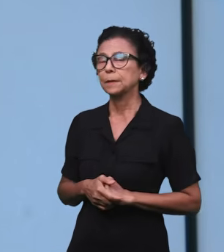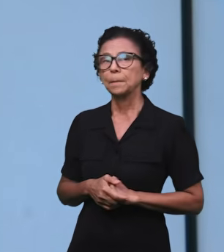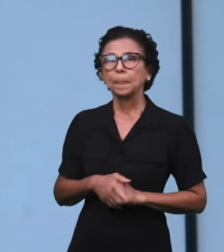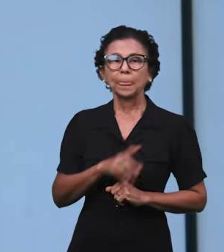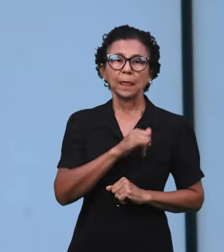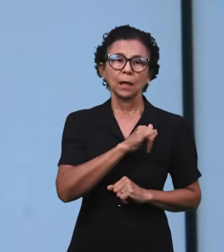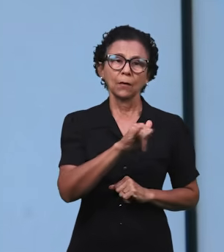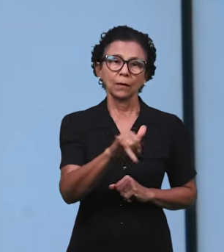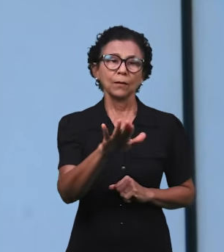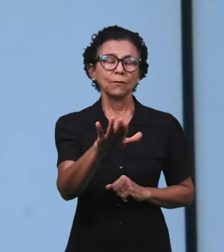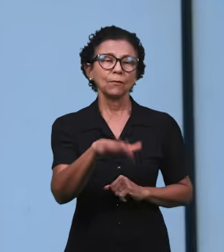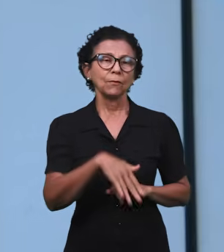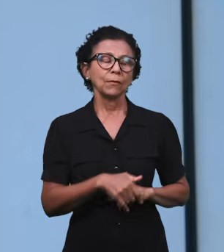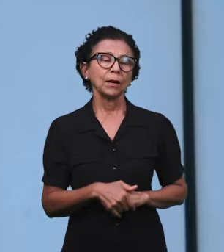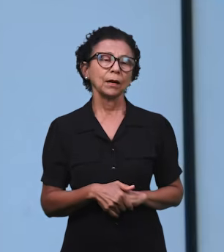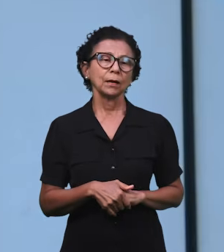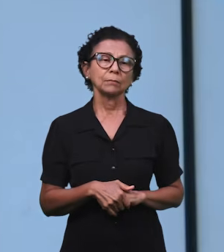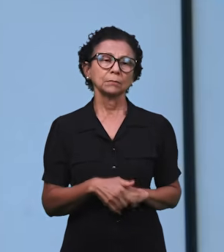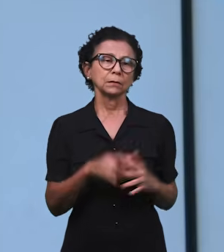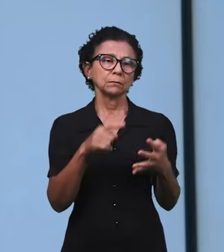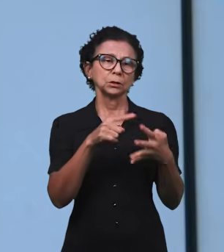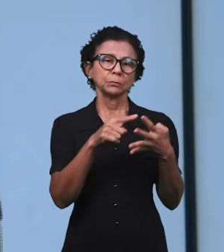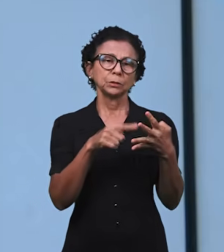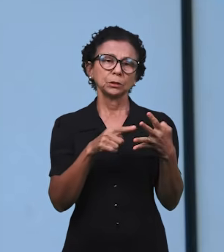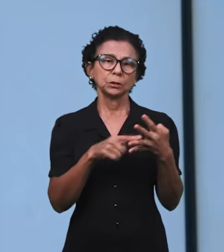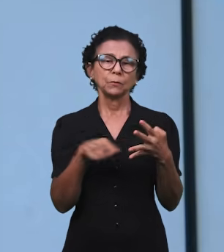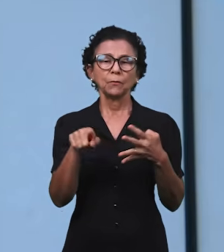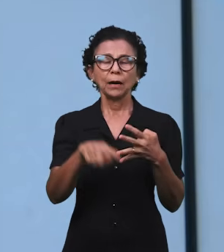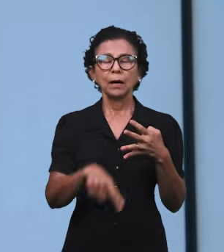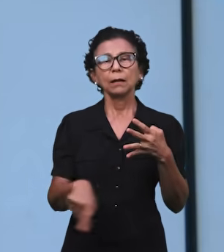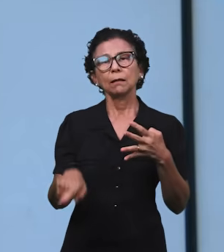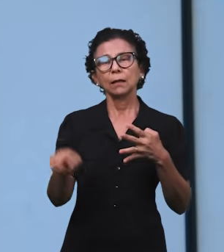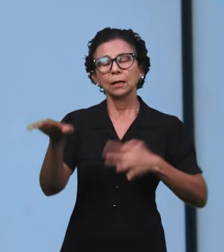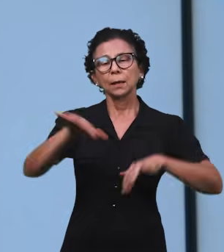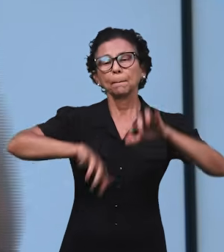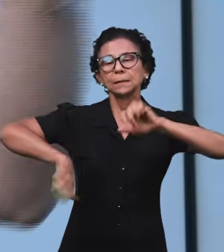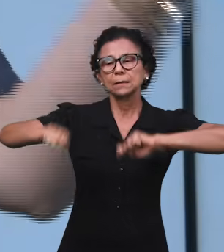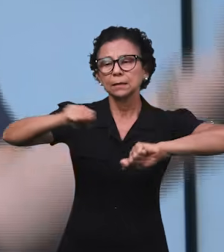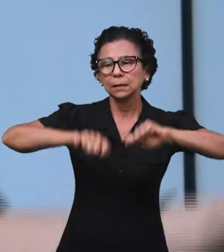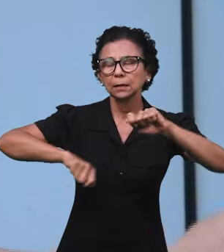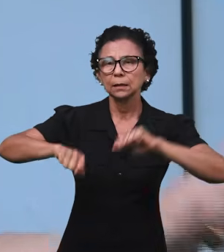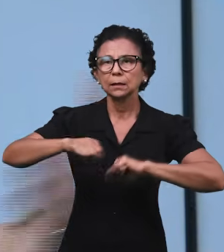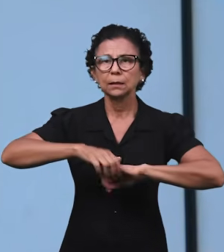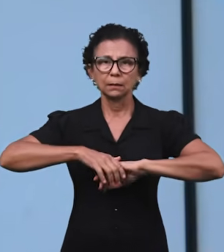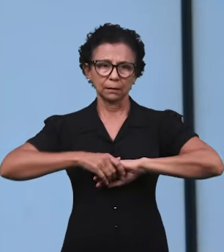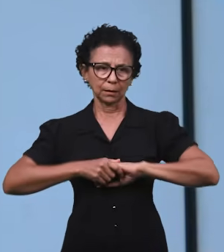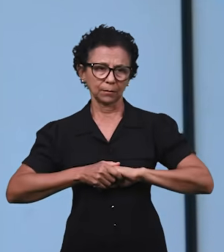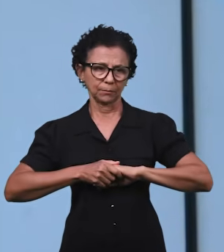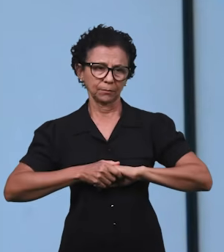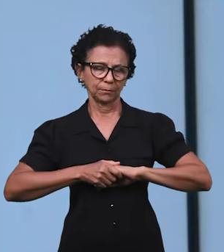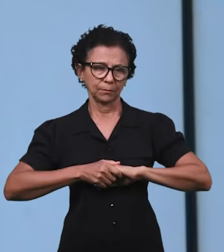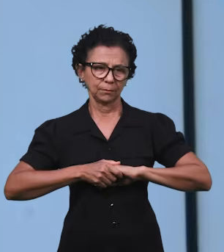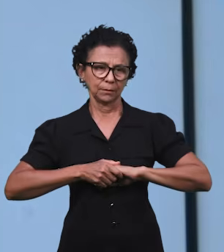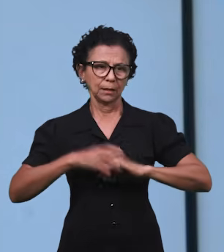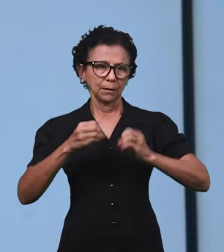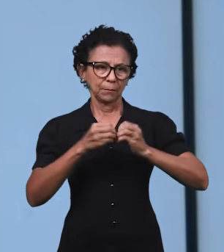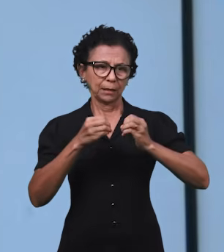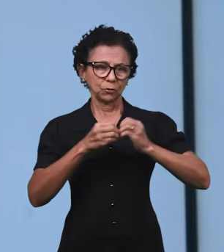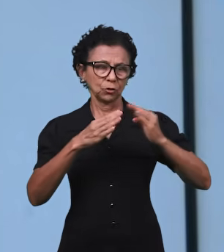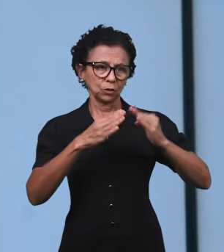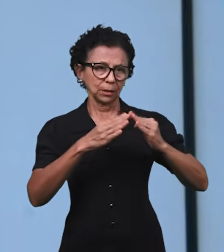paciente... faz hidroginástica se a piscina mais perto da casa dele fica meia hora. Então, é que tiver